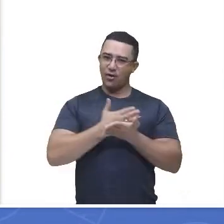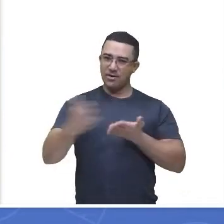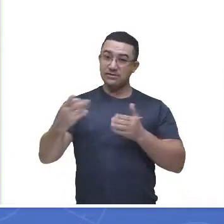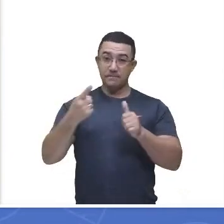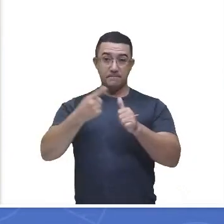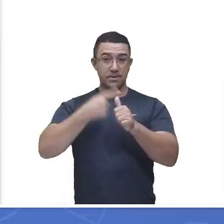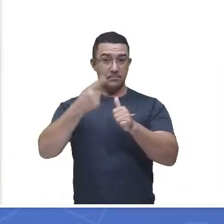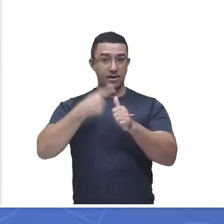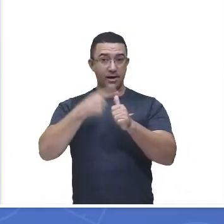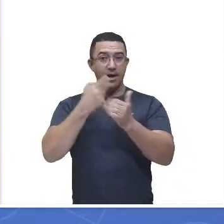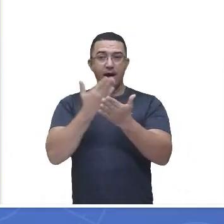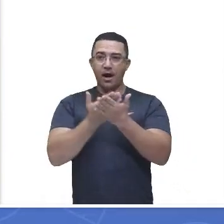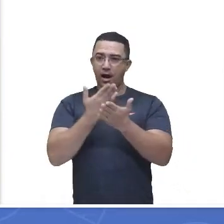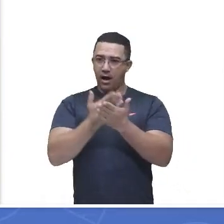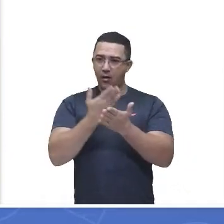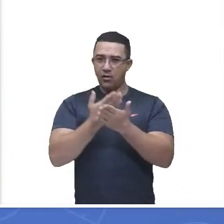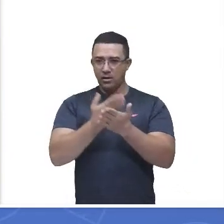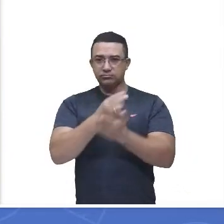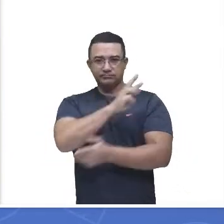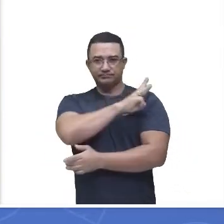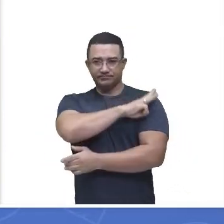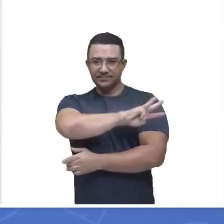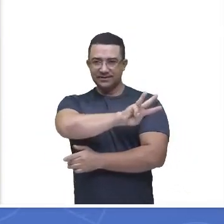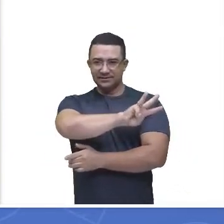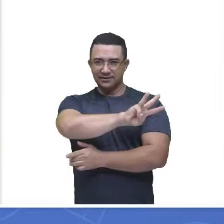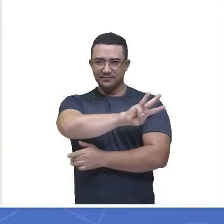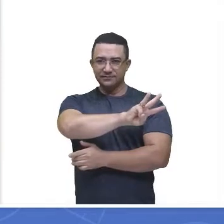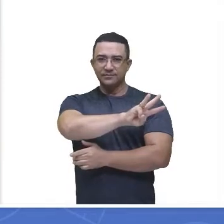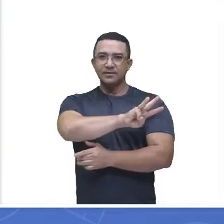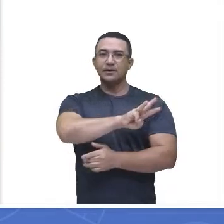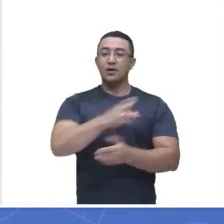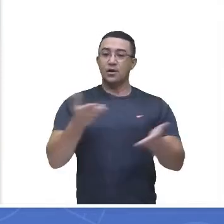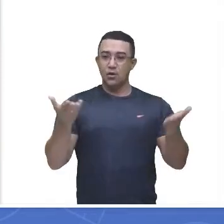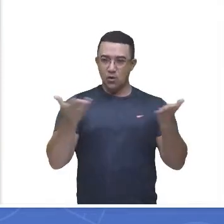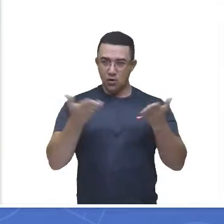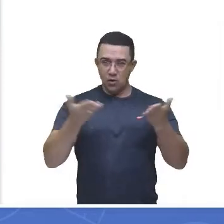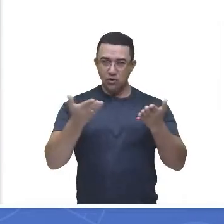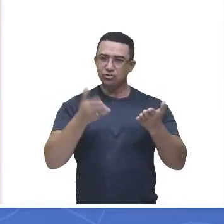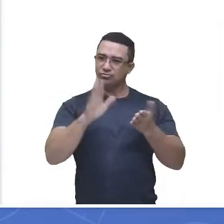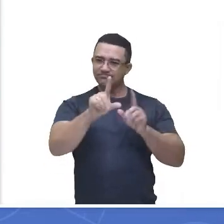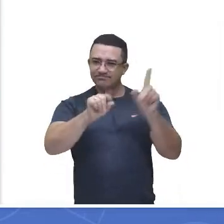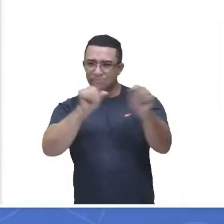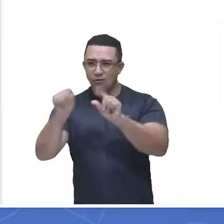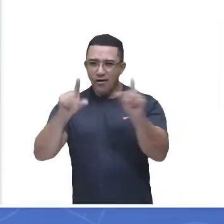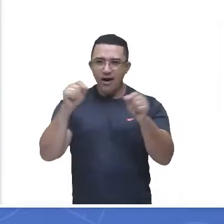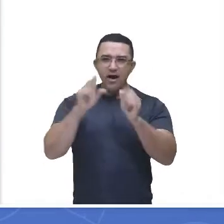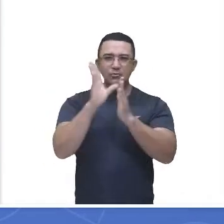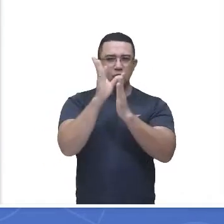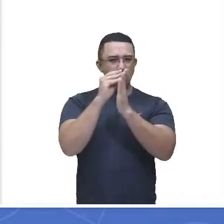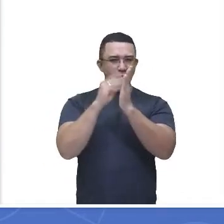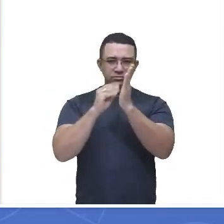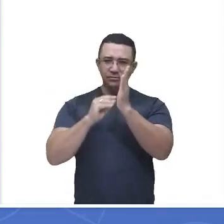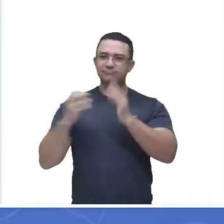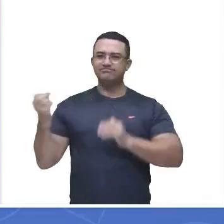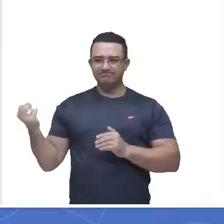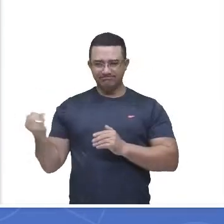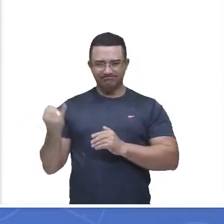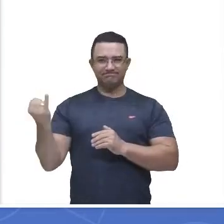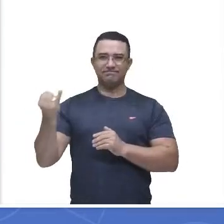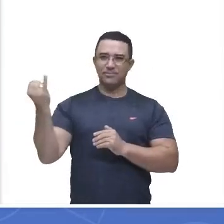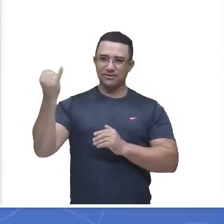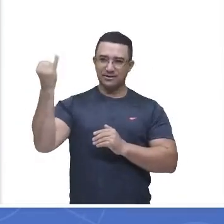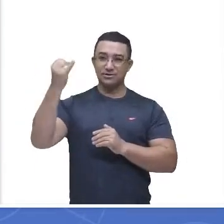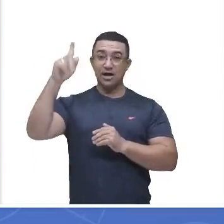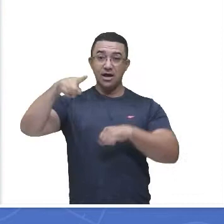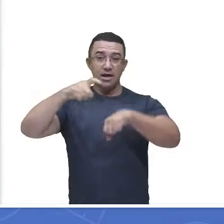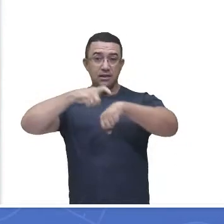de língua espanhola do terceiro ano, certo? E hoje nós selecionamos para você um conteúdo super importante, que é o